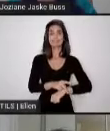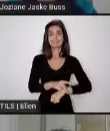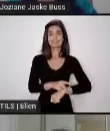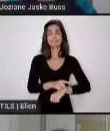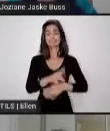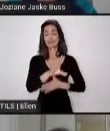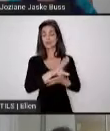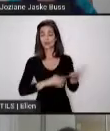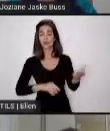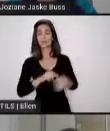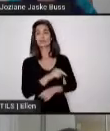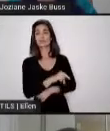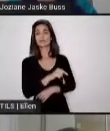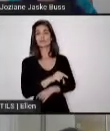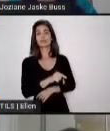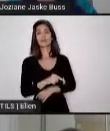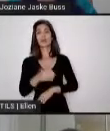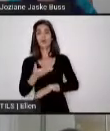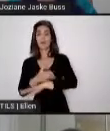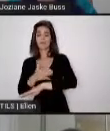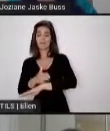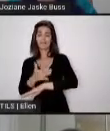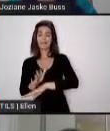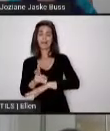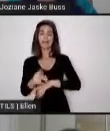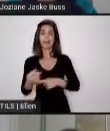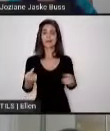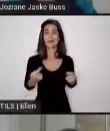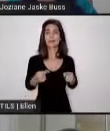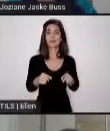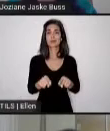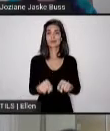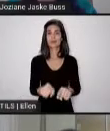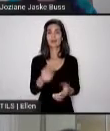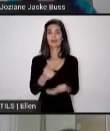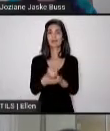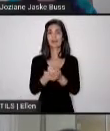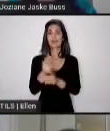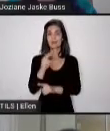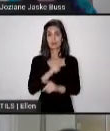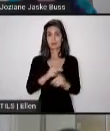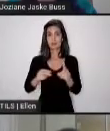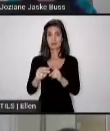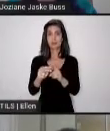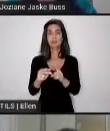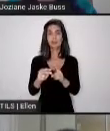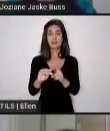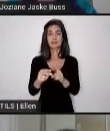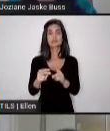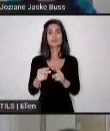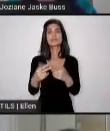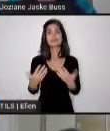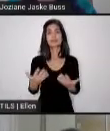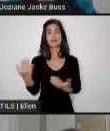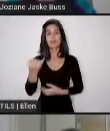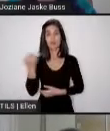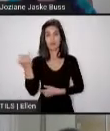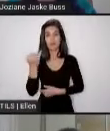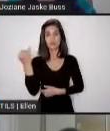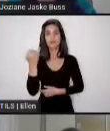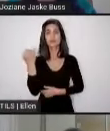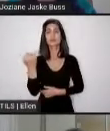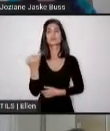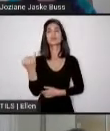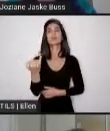também ter práticas que vão por esse caminho, por essa perspectiva, né? Então, é muito importante que nós, de